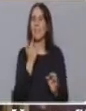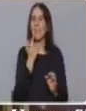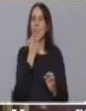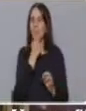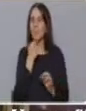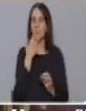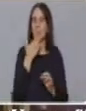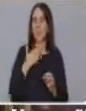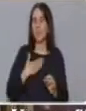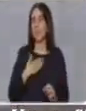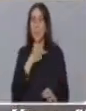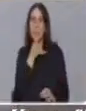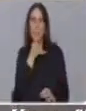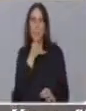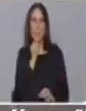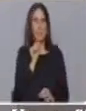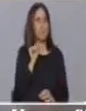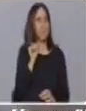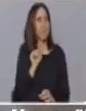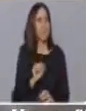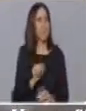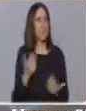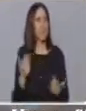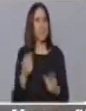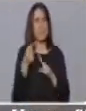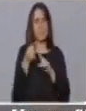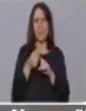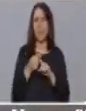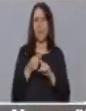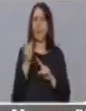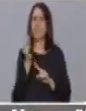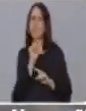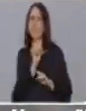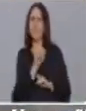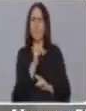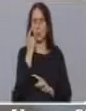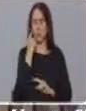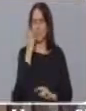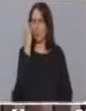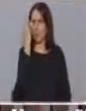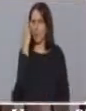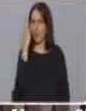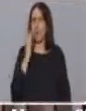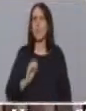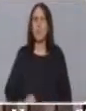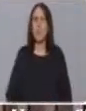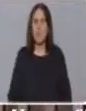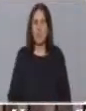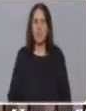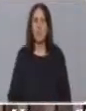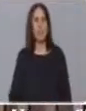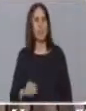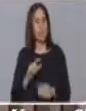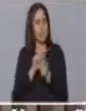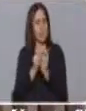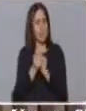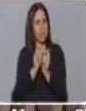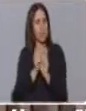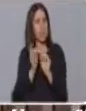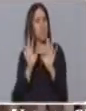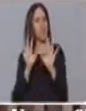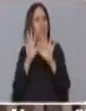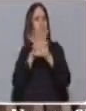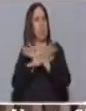copos de açúcar filé. Vidal, não me apanhas, sou esperta e ladina e mais retorcida que as